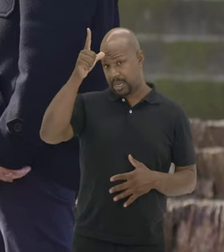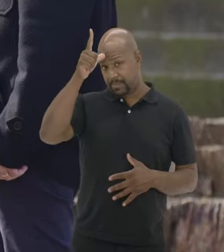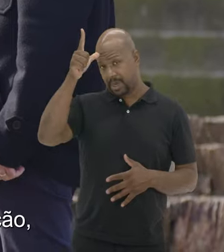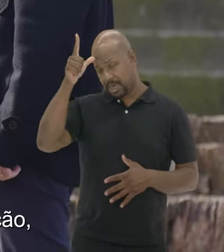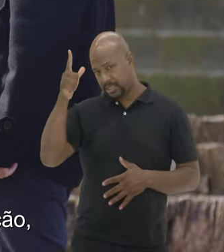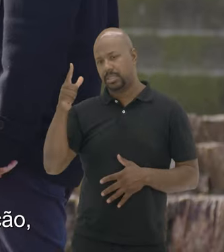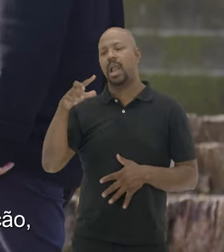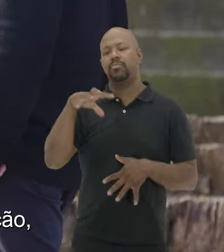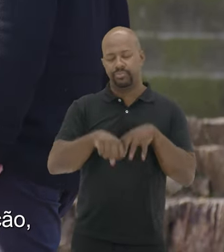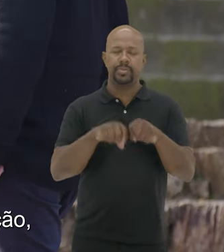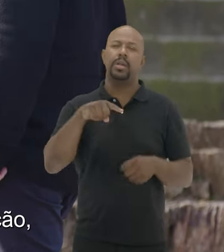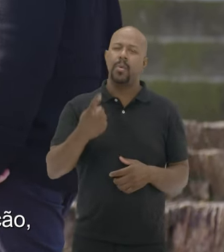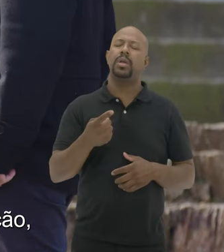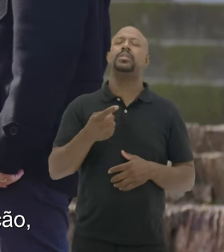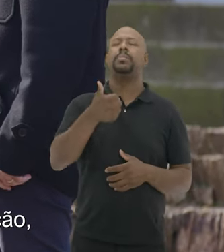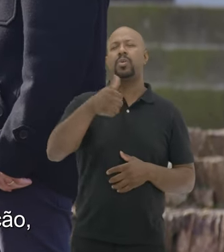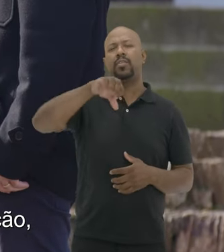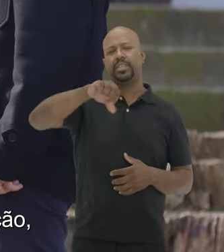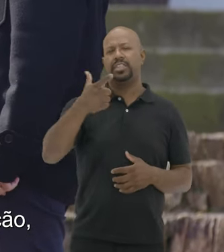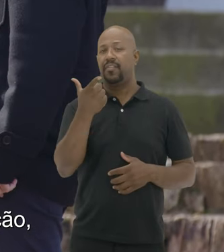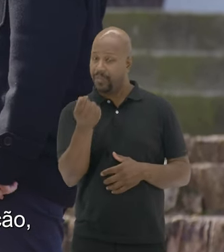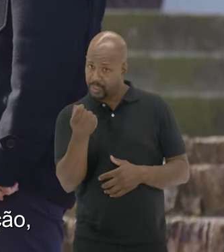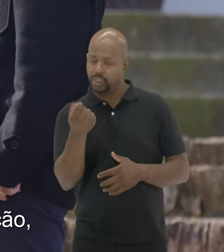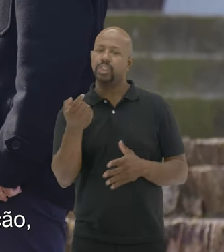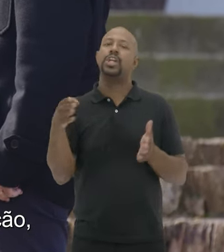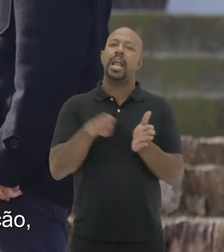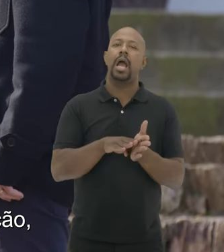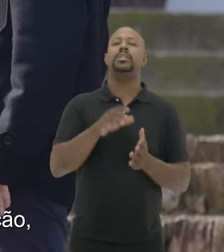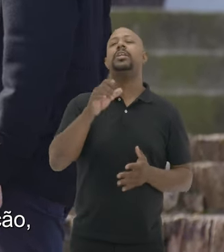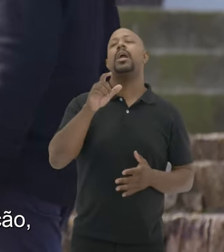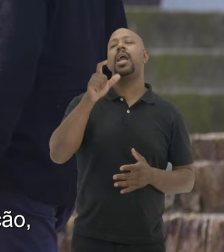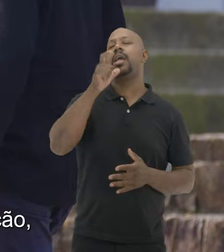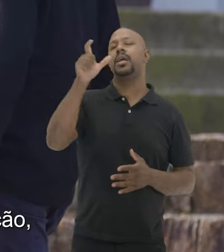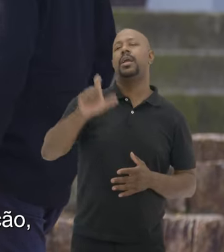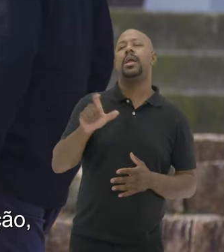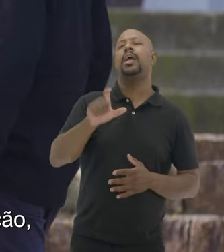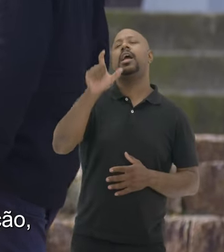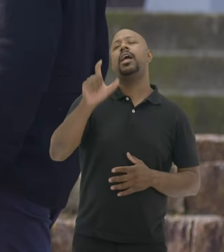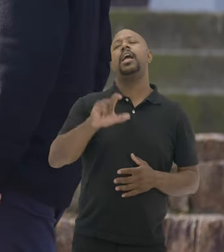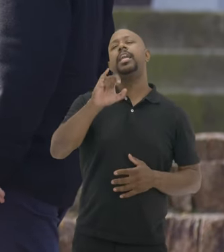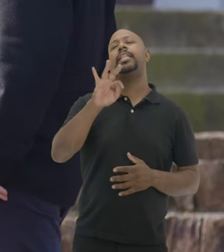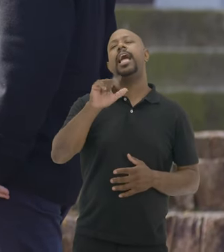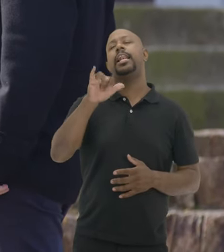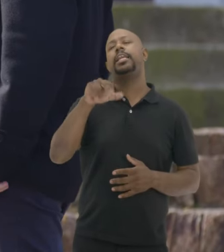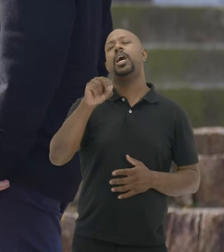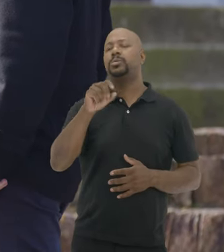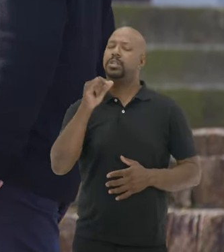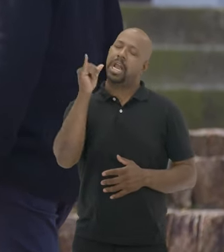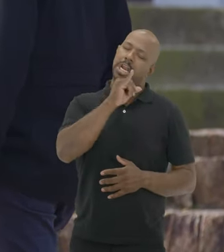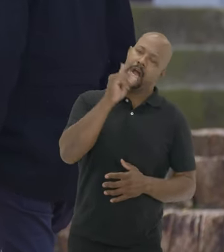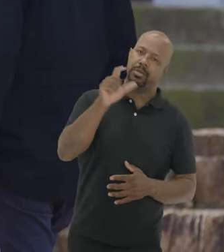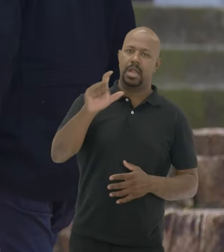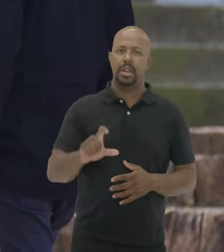alemães né E aí depois na década de 20 é que chegaram os italianos para colonização já na segunda Leva